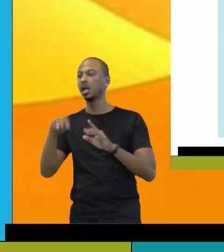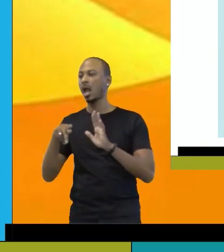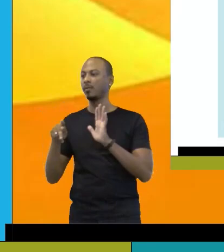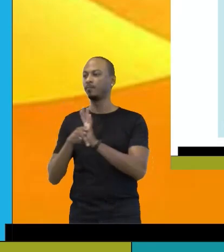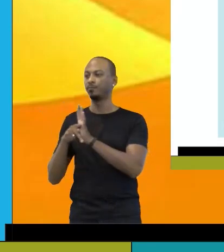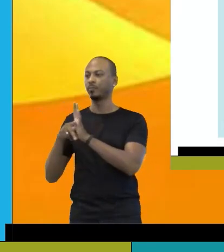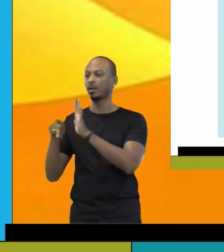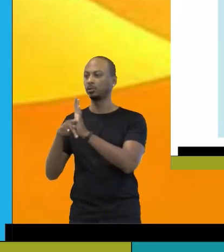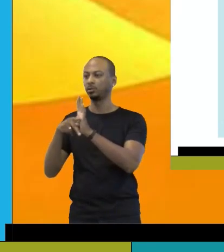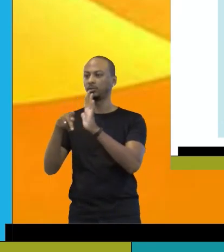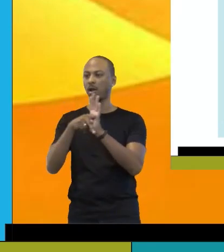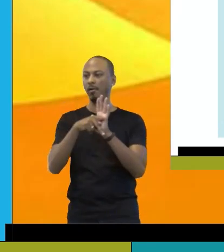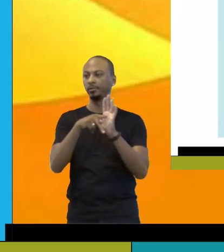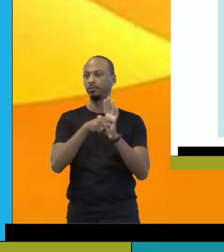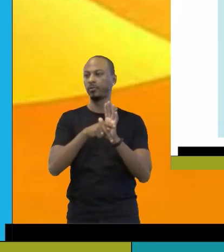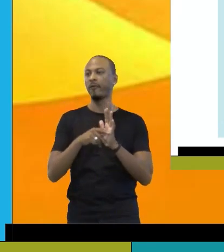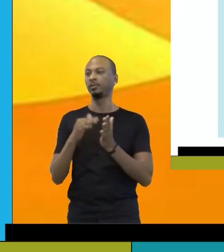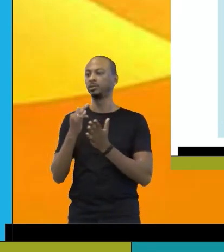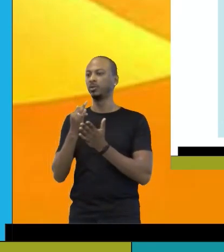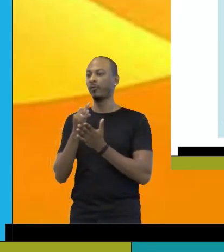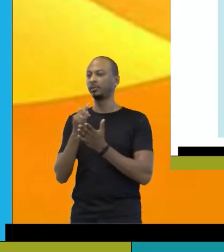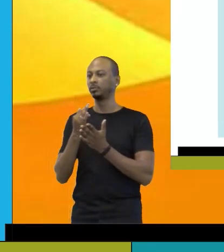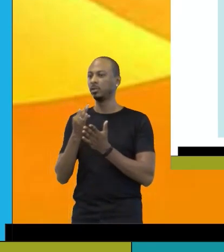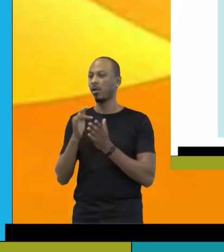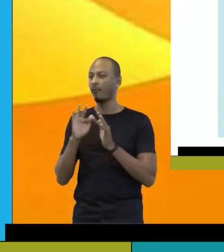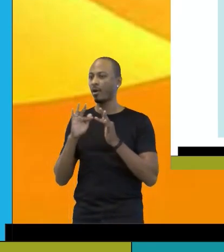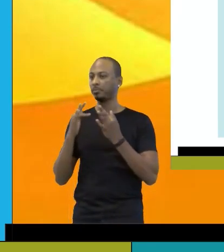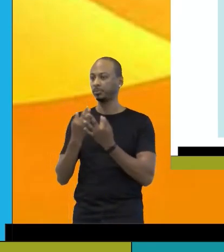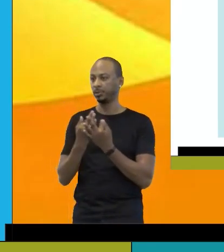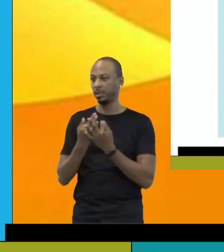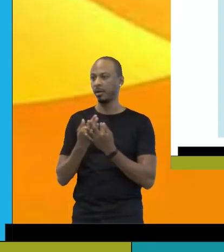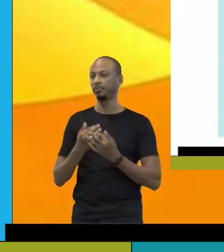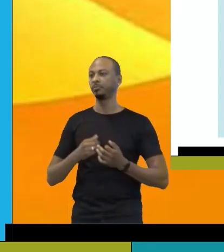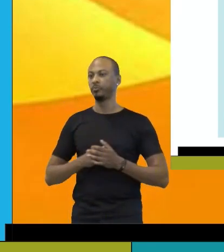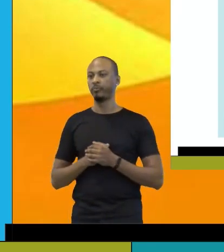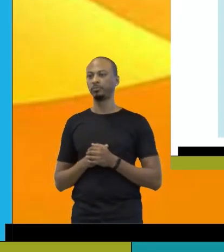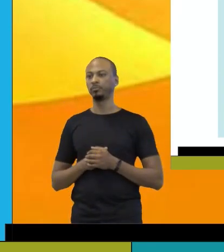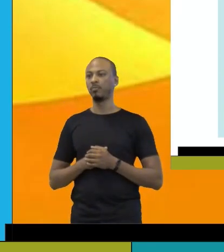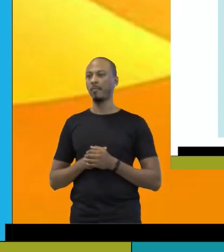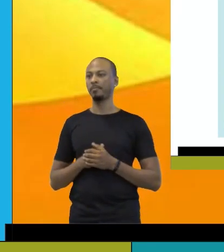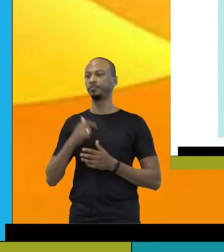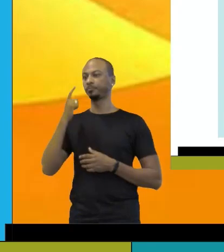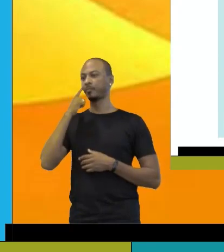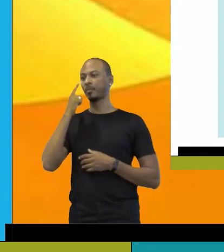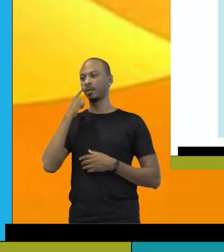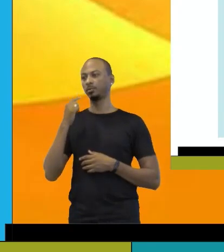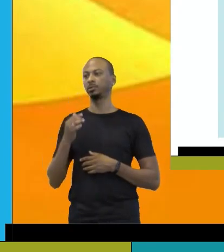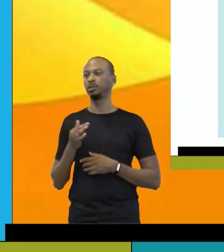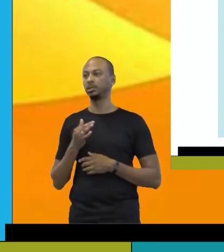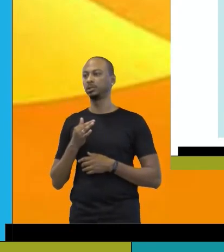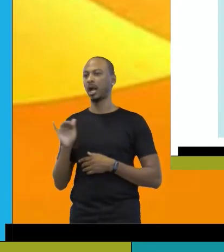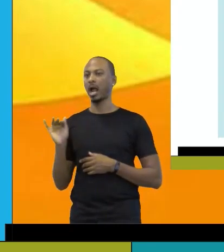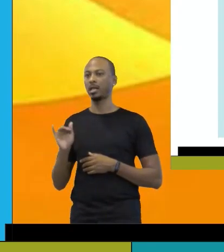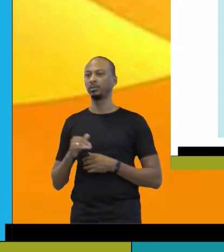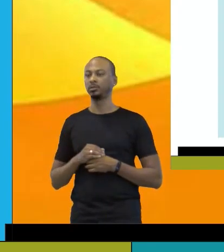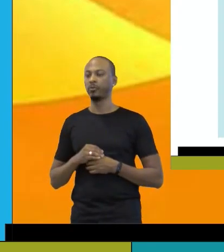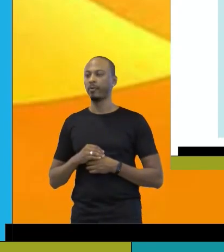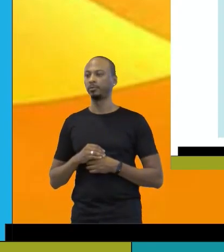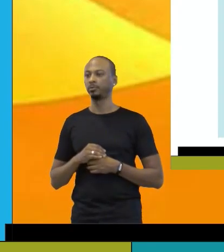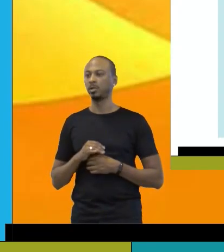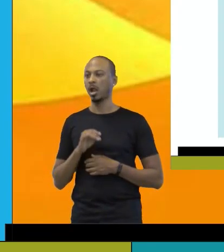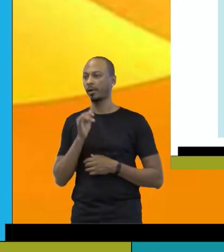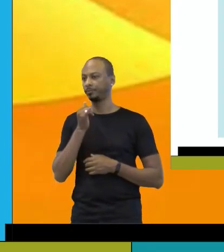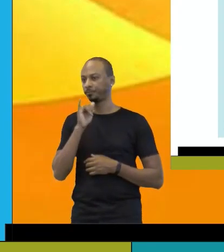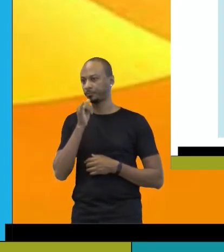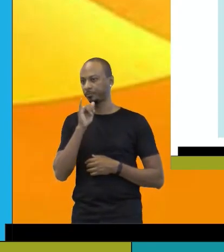determinada família ou de um determinado grupo de políticos. Olha para a Itália de Maquiavel. Se você observar a